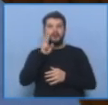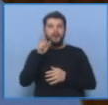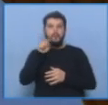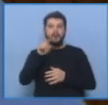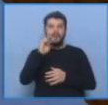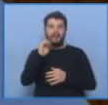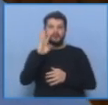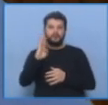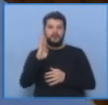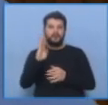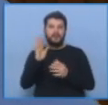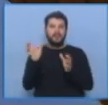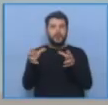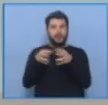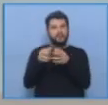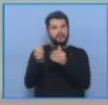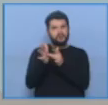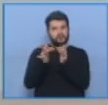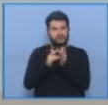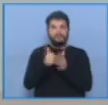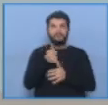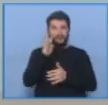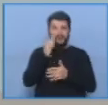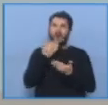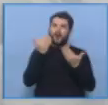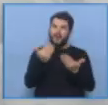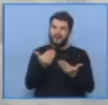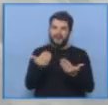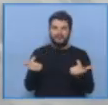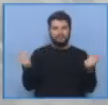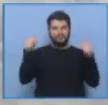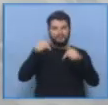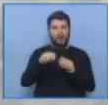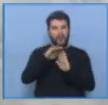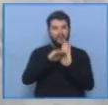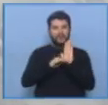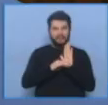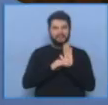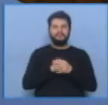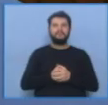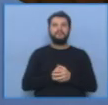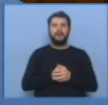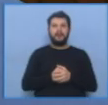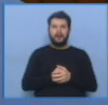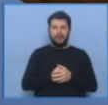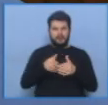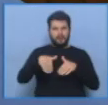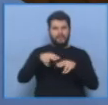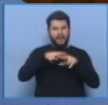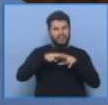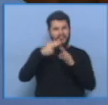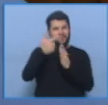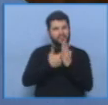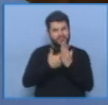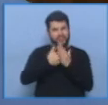da Companhia de Jesus. Muito boa tarde. Boa tarde. Obrigado por estarem neste programa. Já lá vamos à análise dos